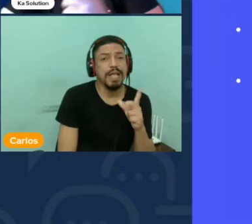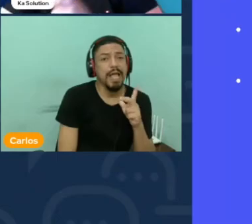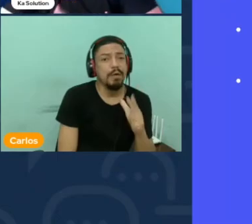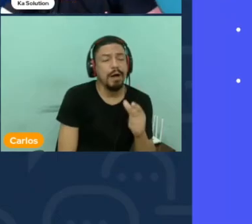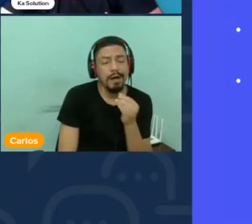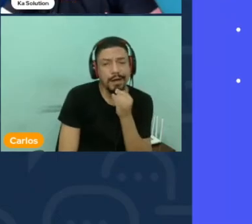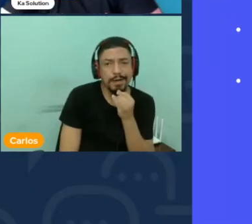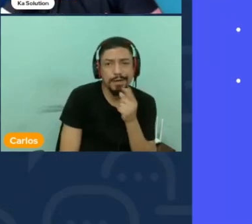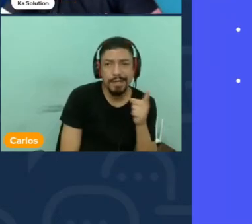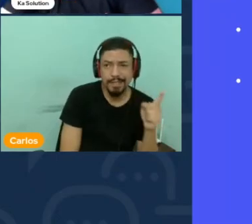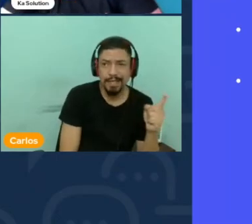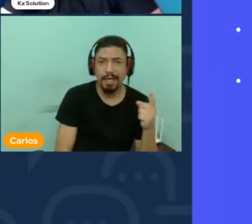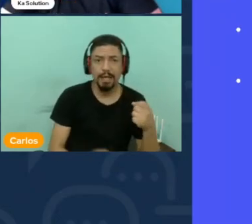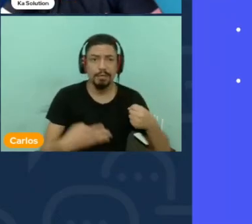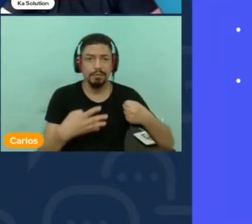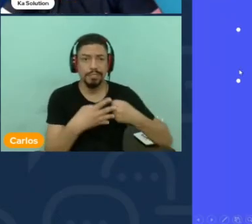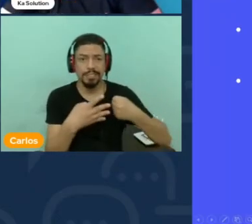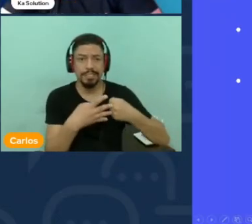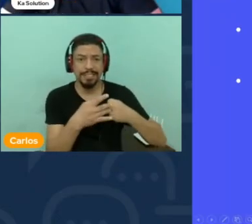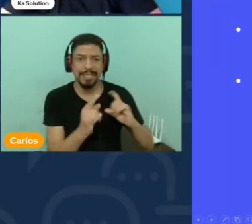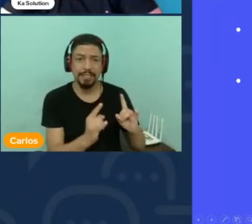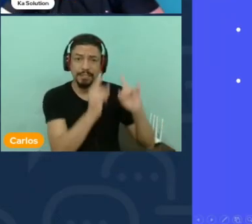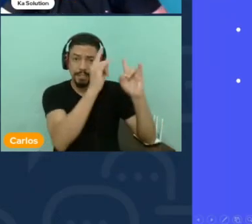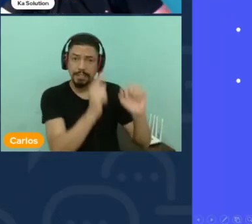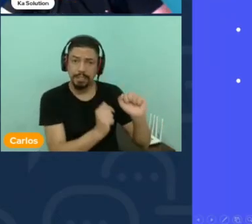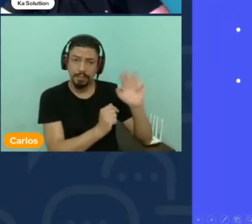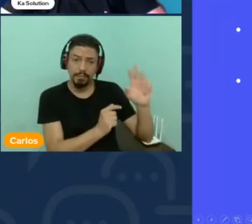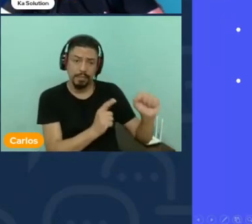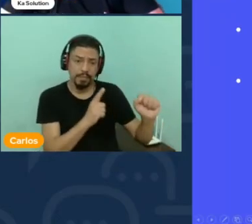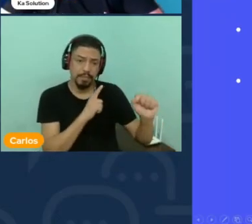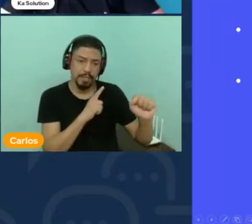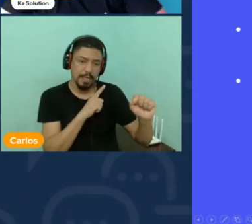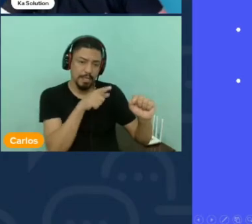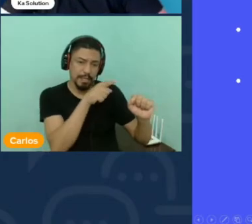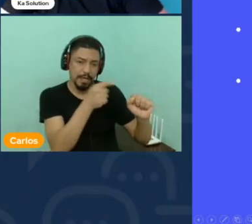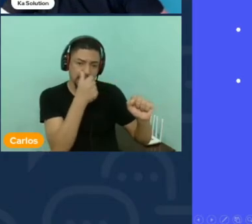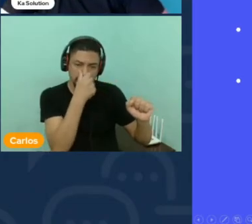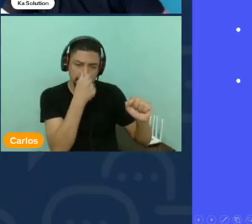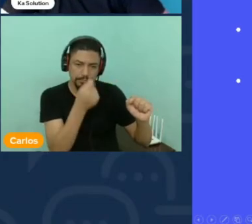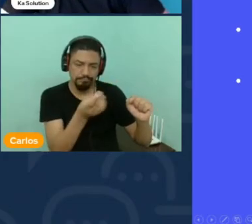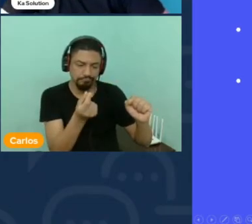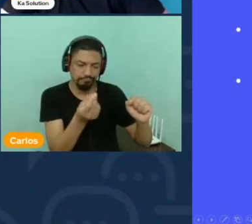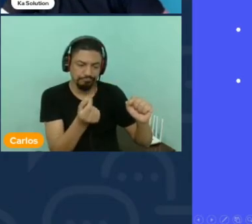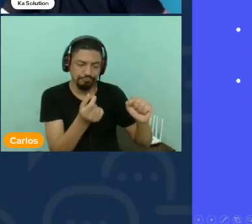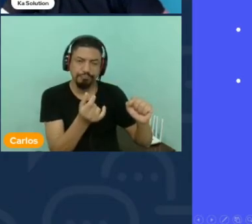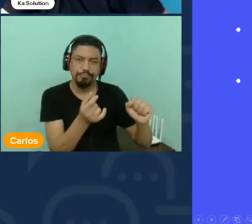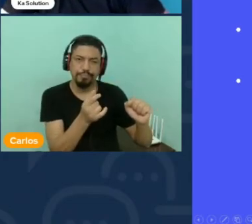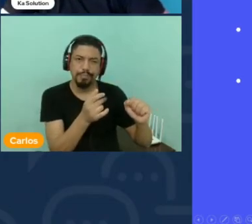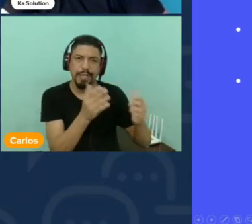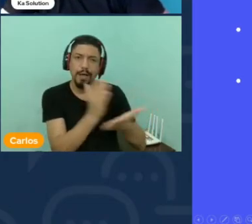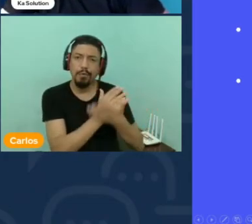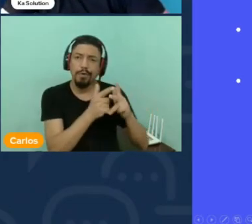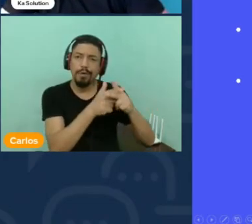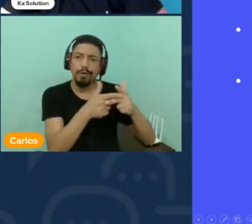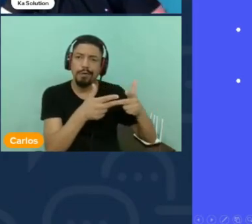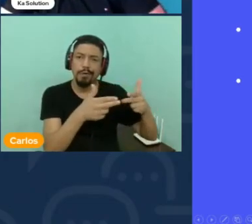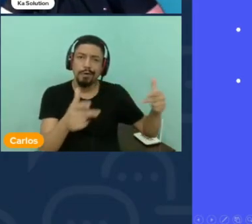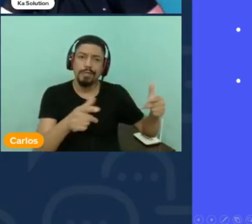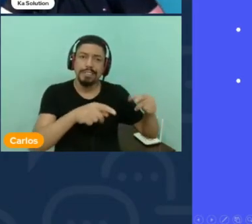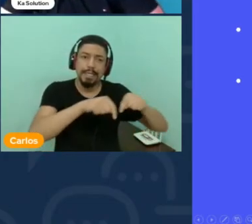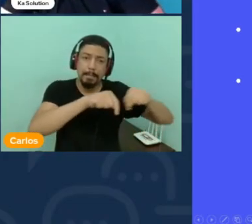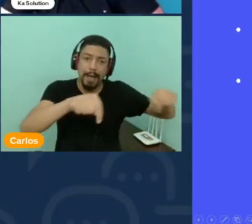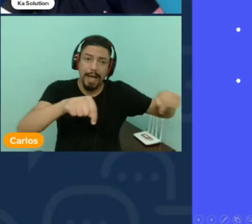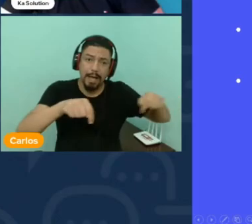se lá nos data centers da AWS, eu tivesse lá um pedacinho daqueles recursos que é só